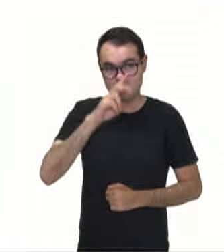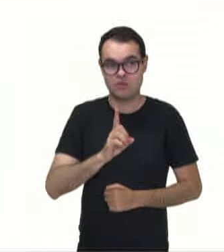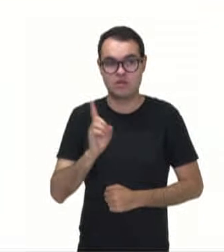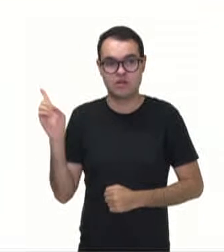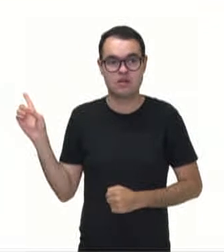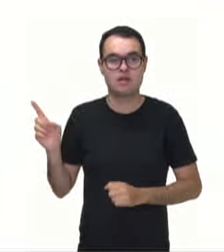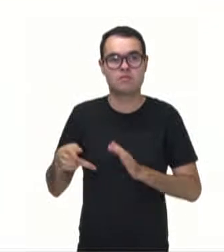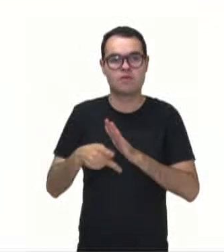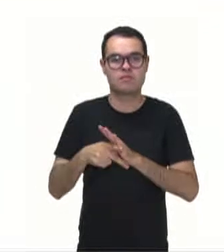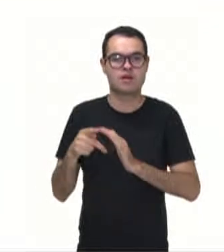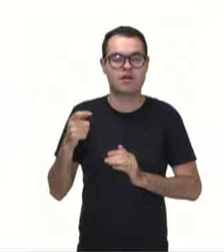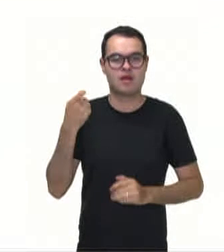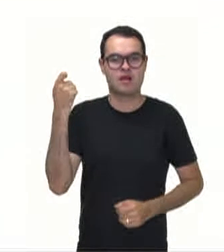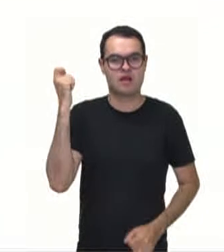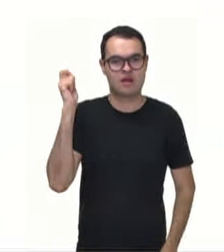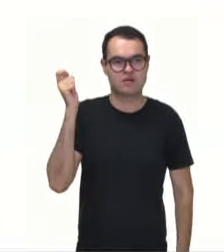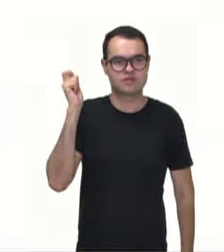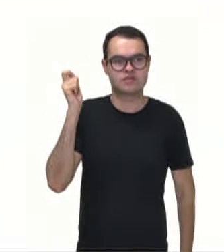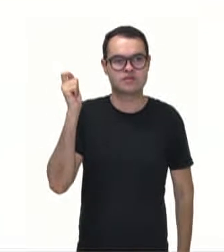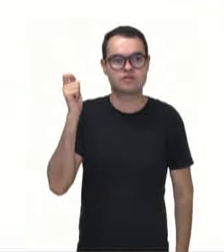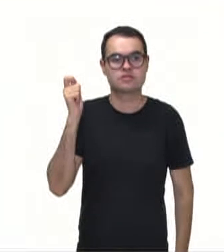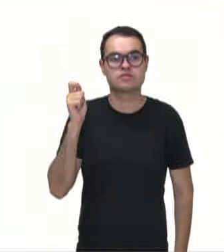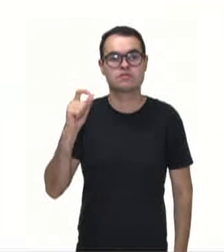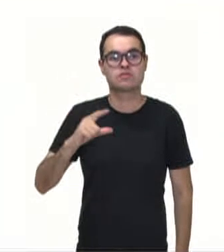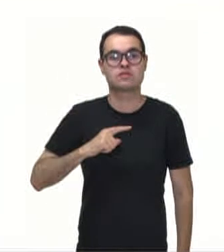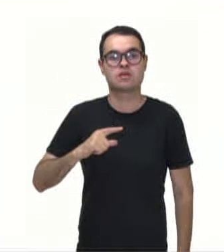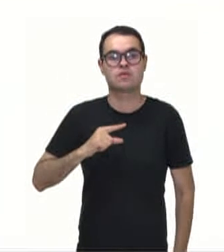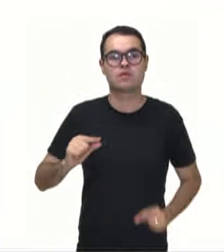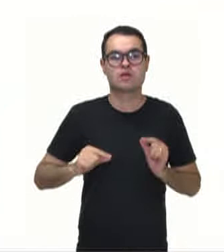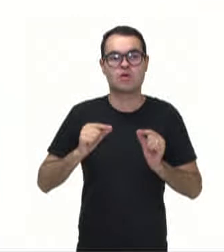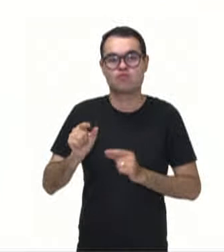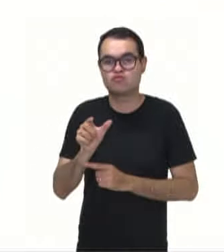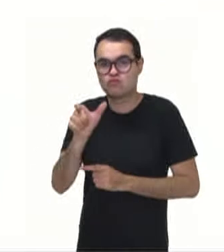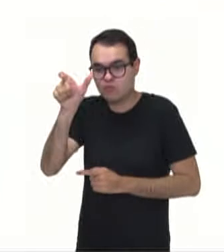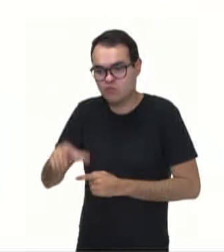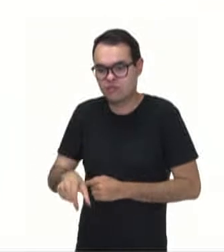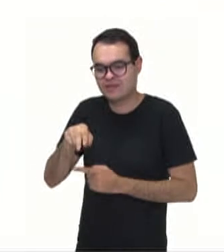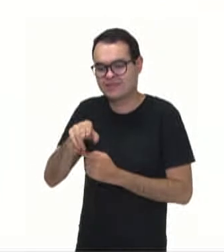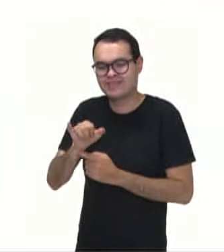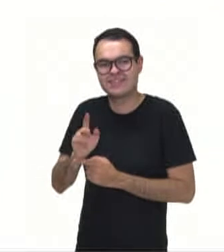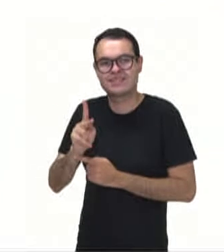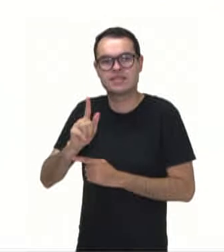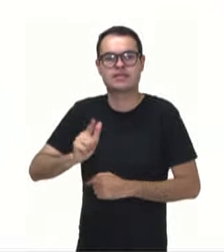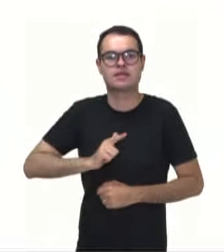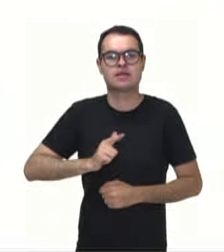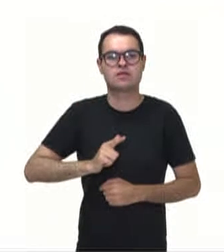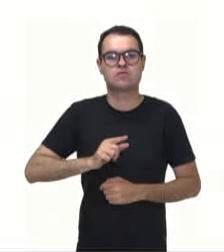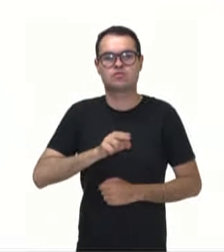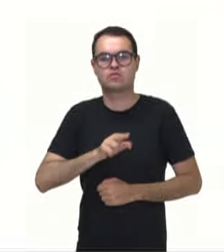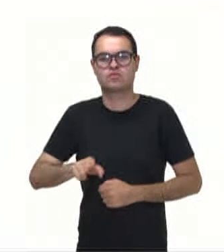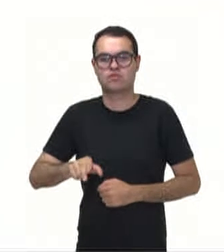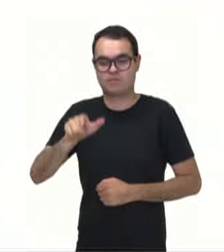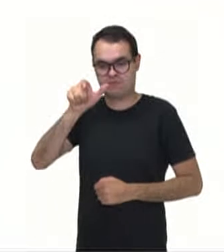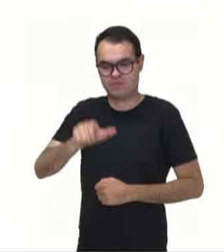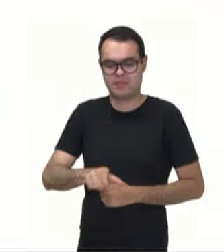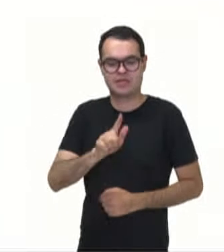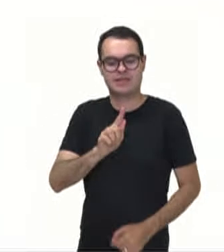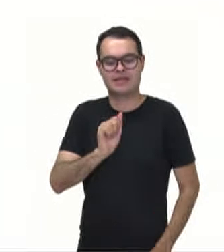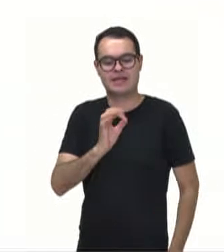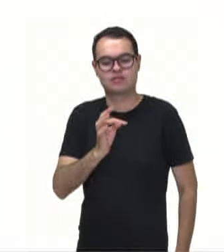escritor argentino Nietzsche está Gaturro em sua indecisão de que seria ao tornar-se